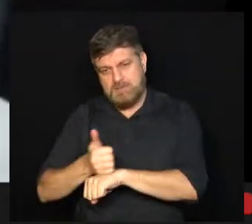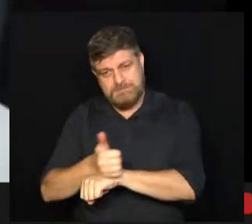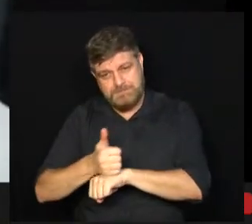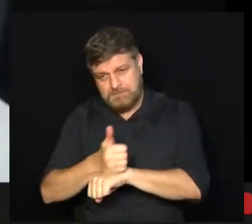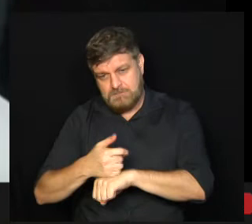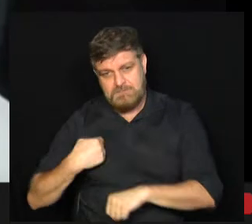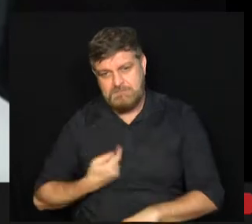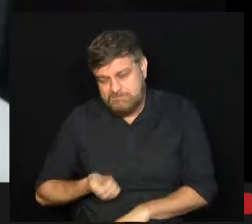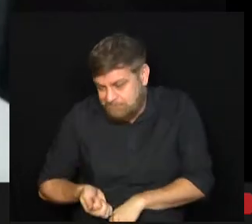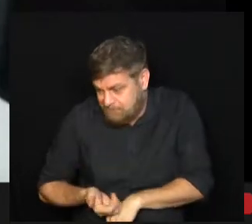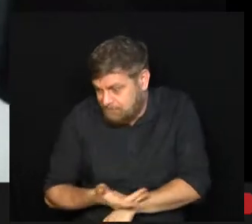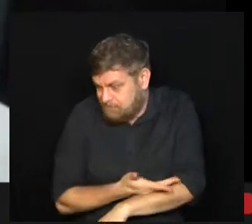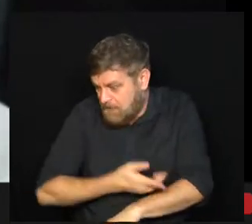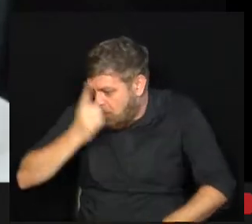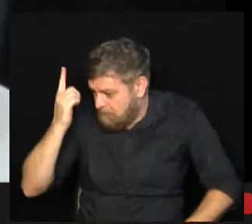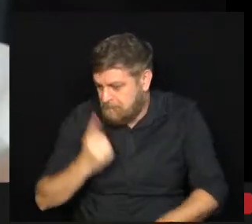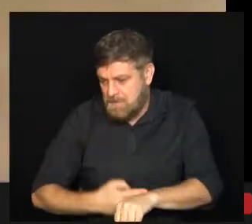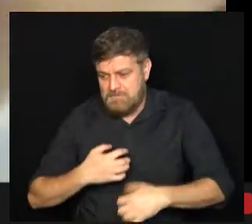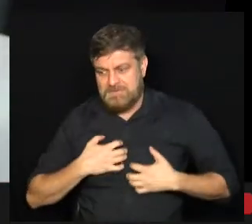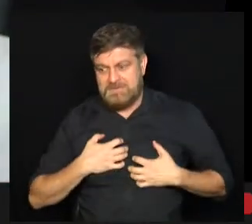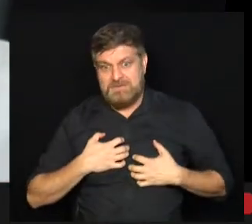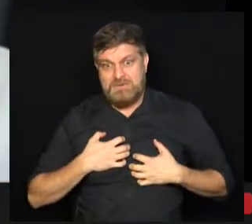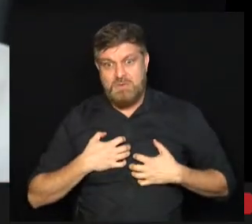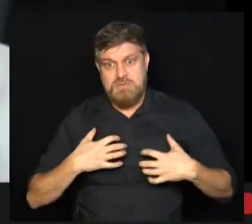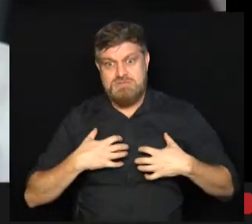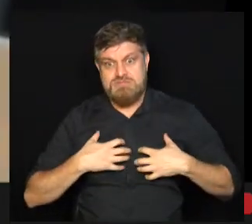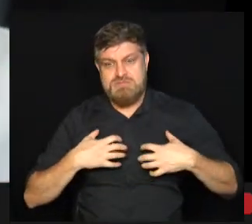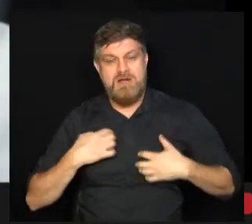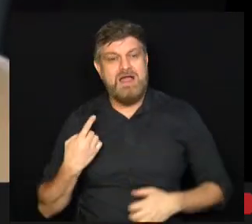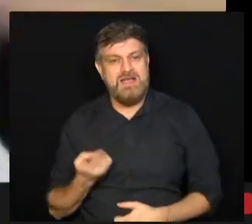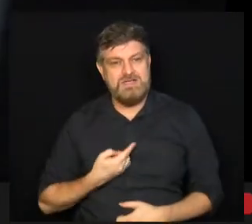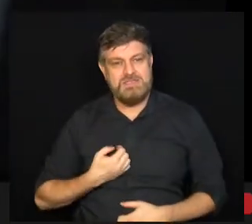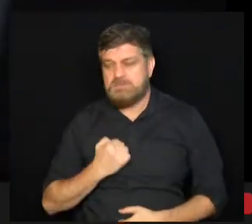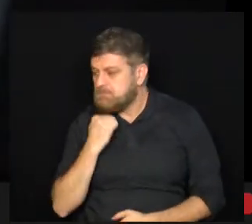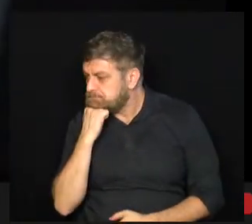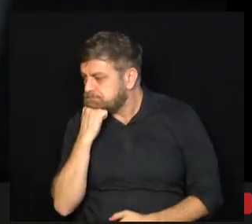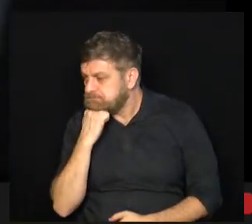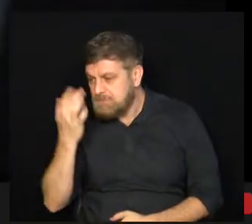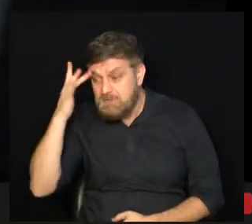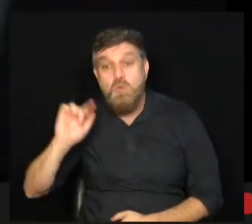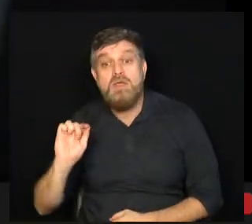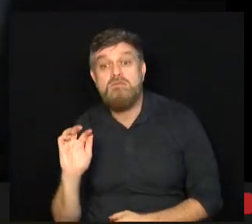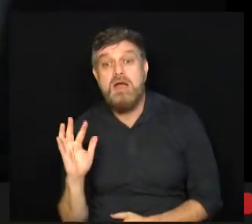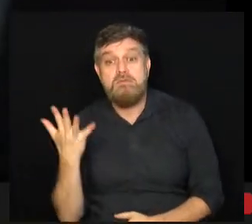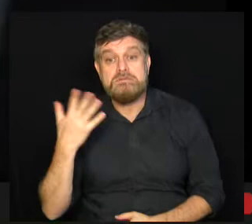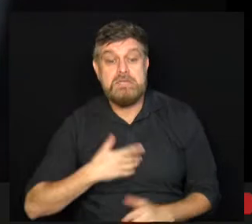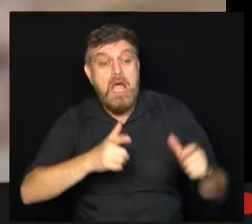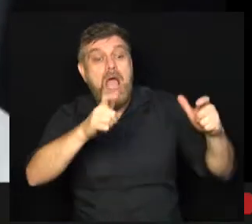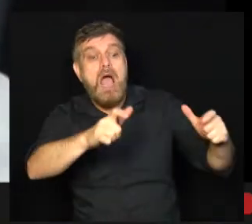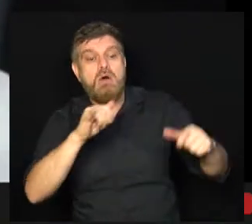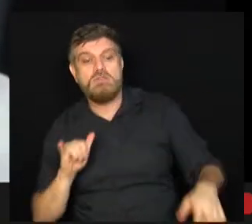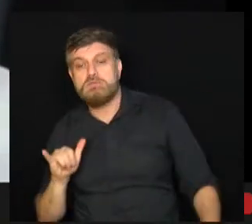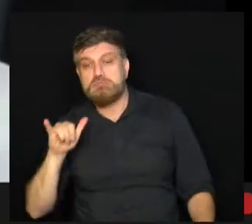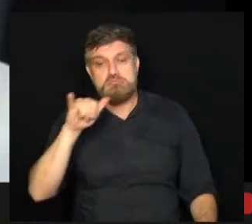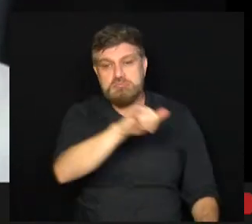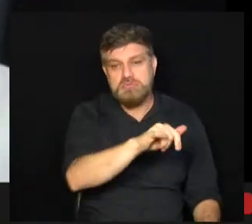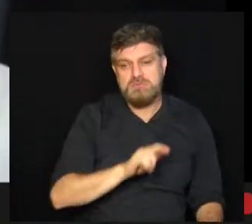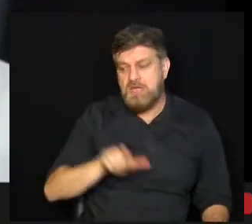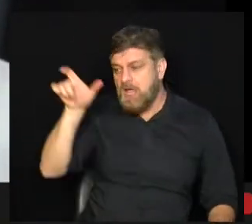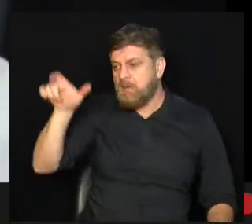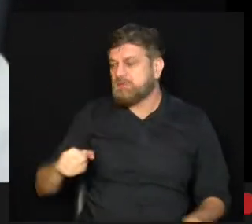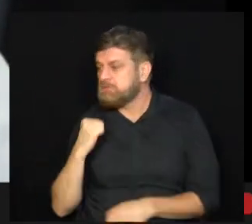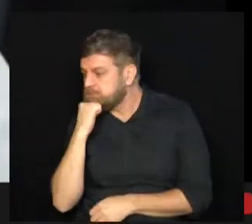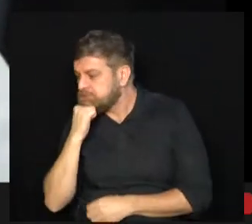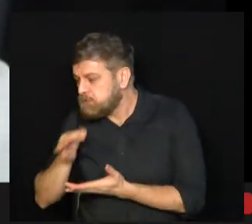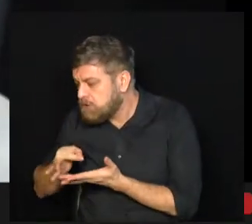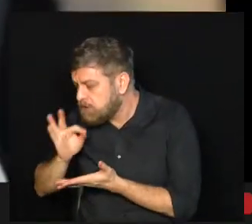mais emocionante ainda, né, Jade? A gente vai para uma reserva e não sabe o que pode acontecer. Você vai lá, de repente você toma um